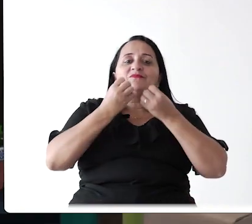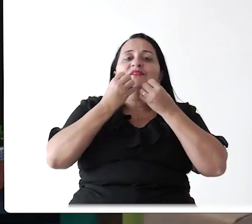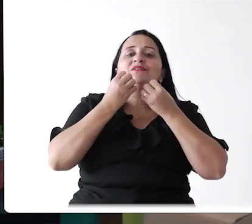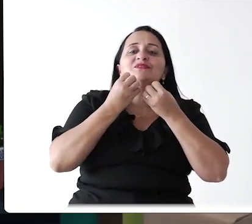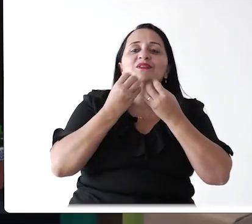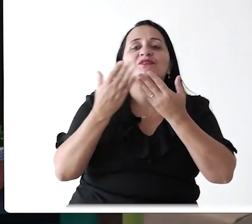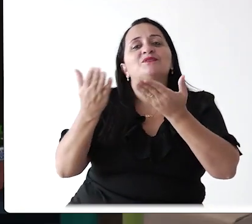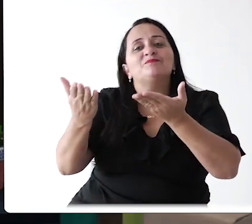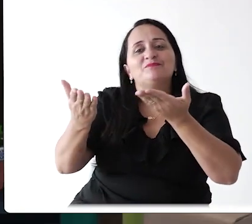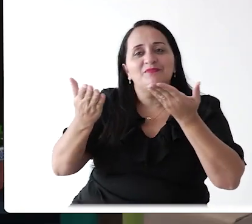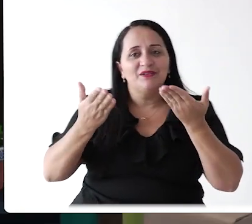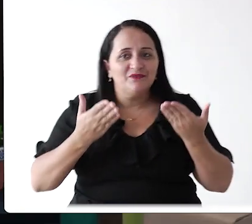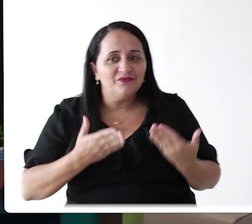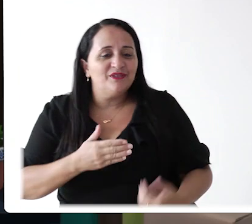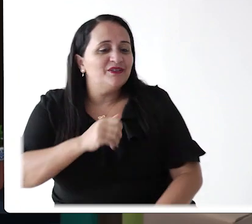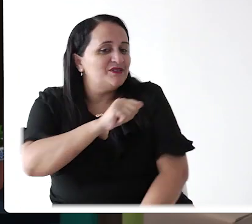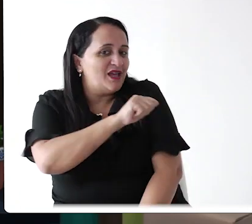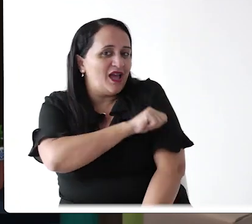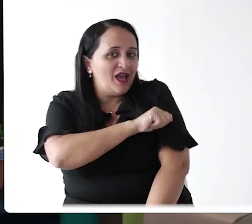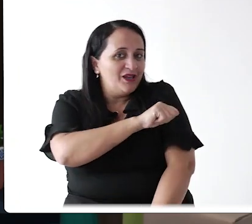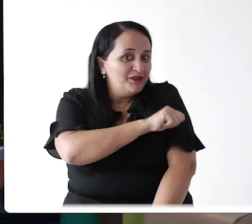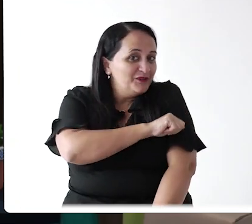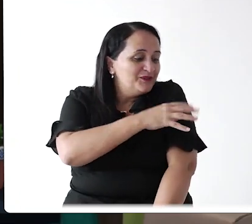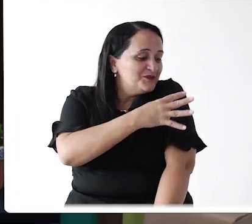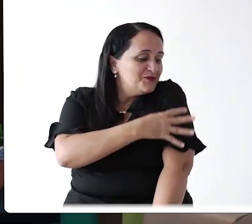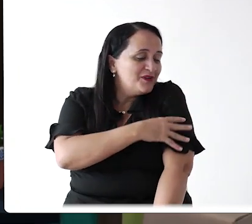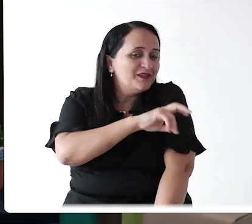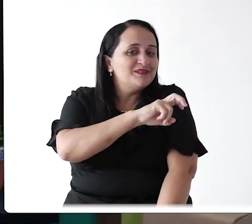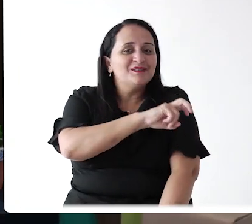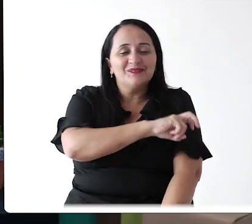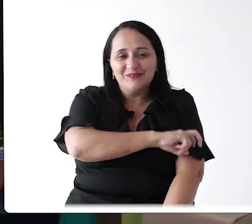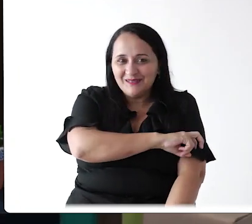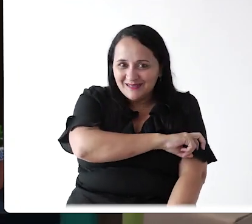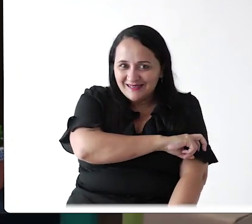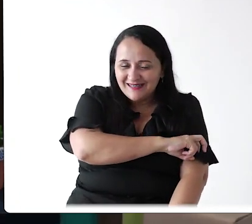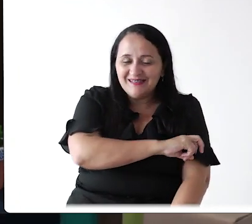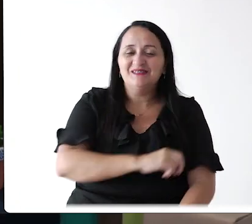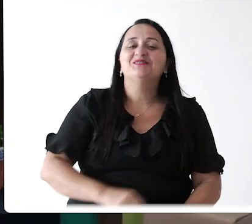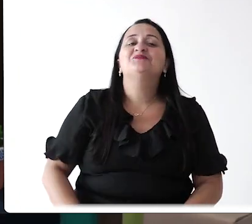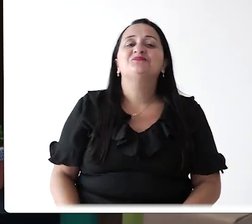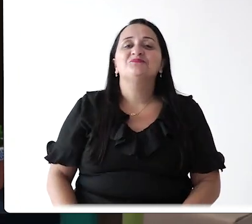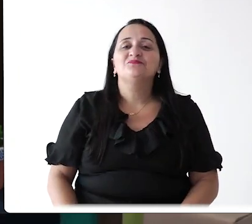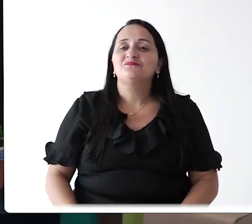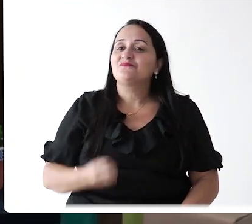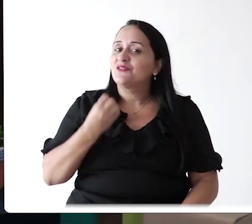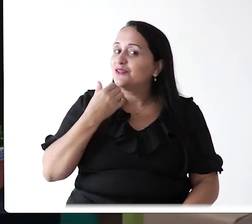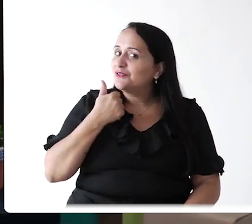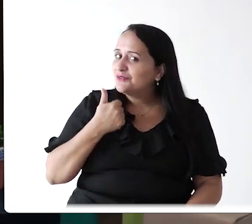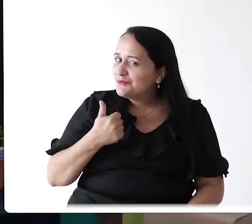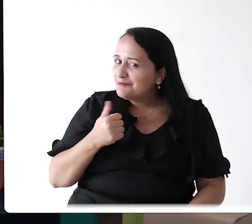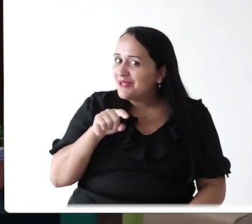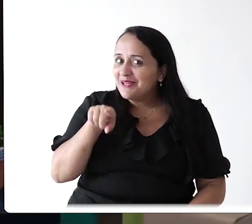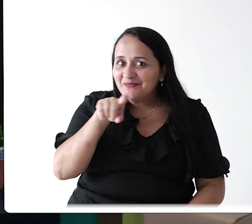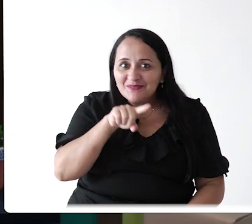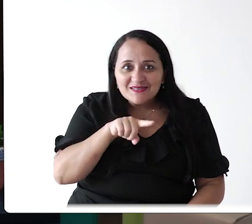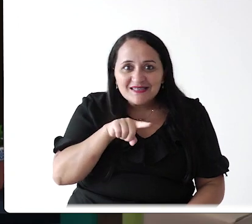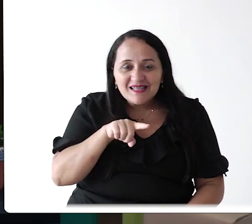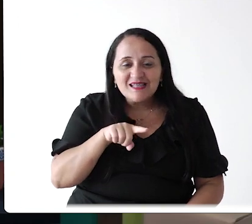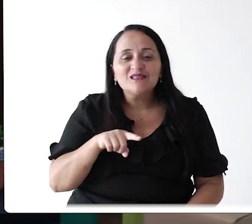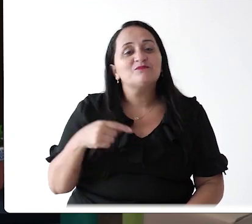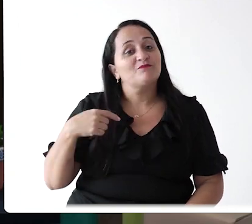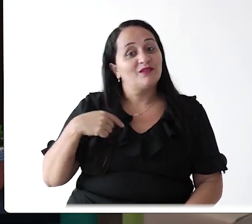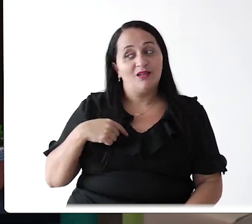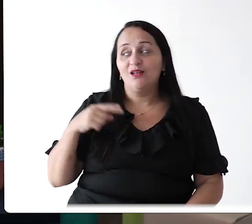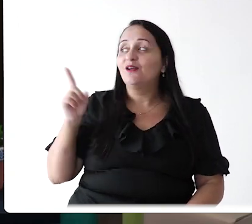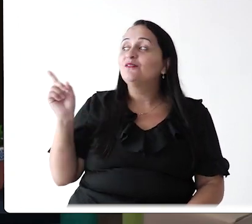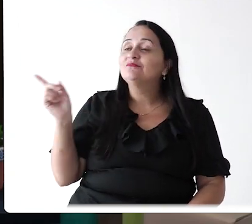Sejam bem-vindos, alunos do ciclo 2, quarto e quinto ano da nossa rede municipal de ensino. Tudo bem com vocês? Eu e a Pró